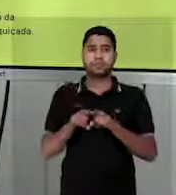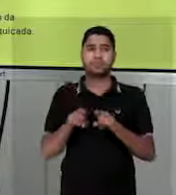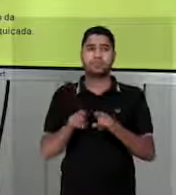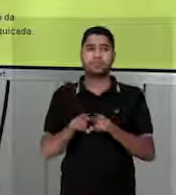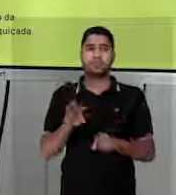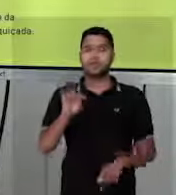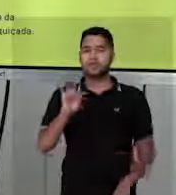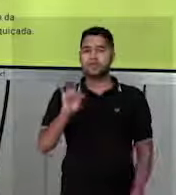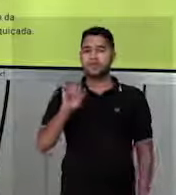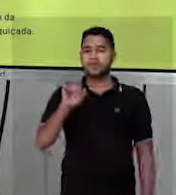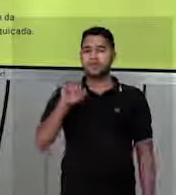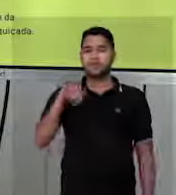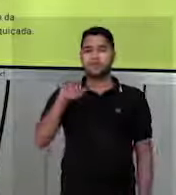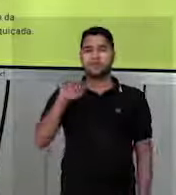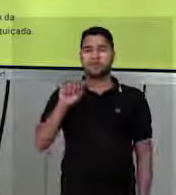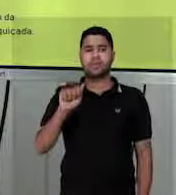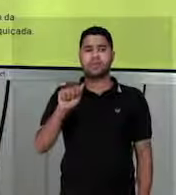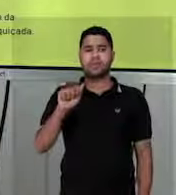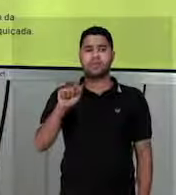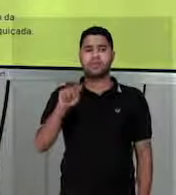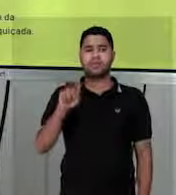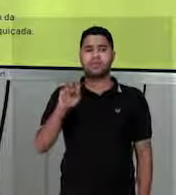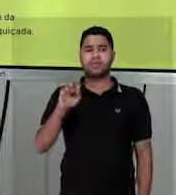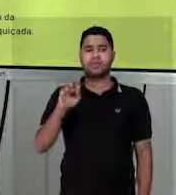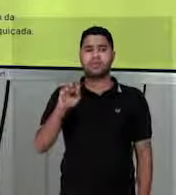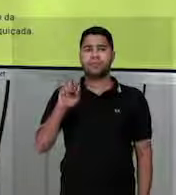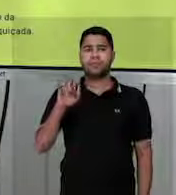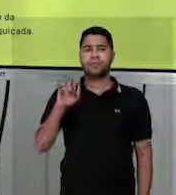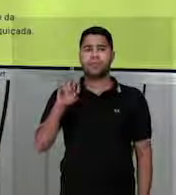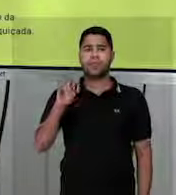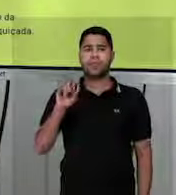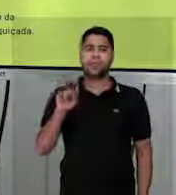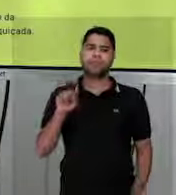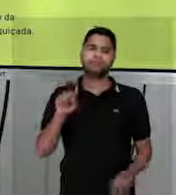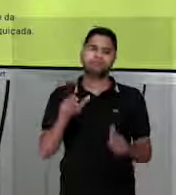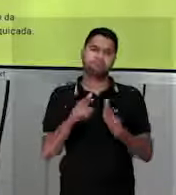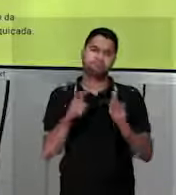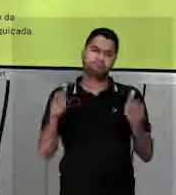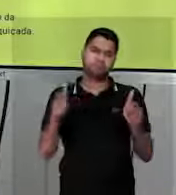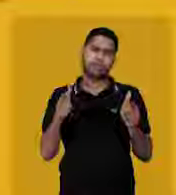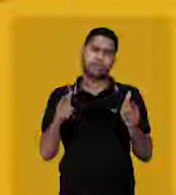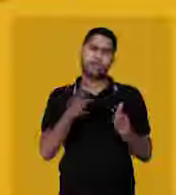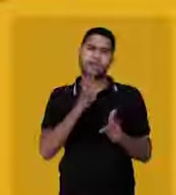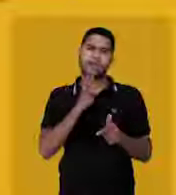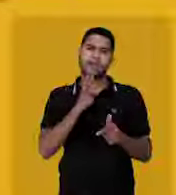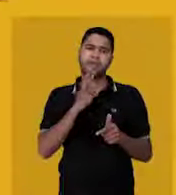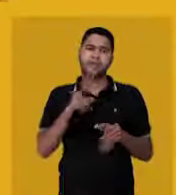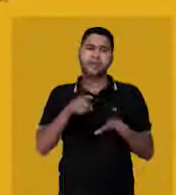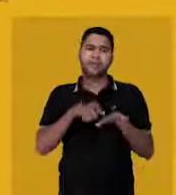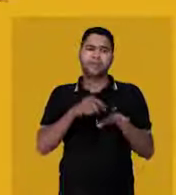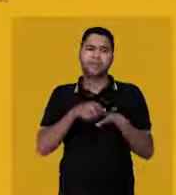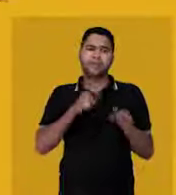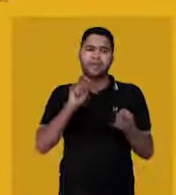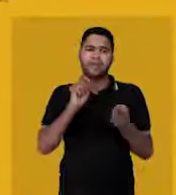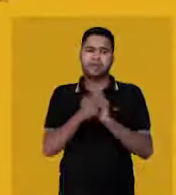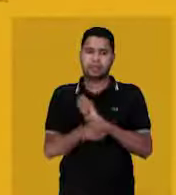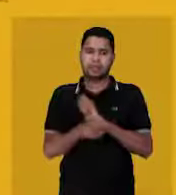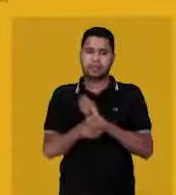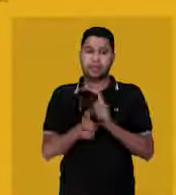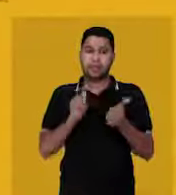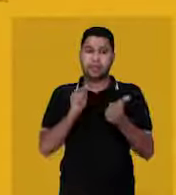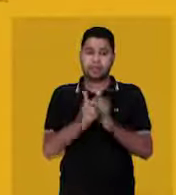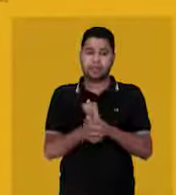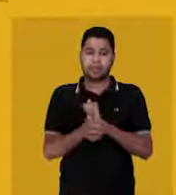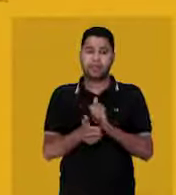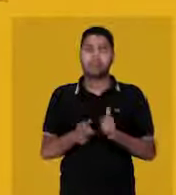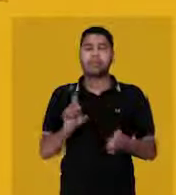pedis, que é muito conhecida como pé de atleta. Essa a maioria de vocês já deve ter conhecido ou ouvido falar, né? É uma